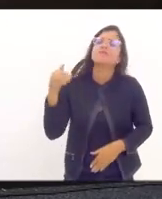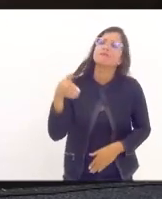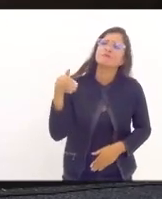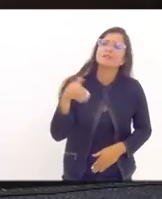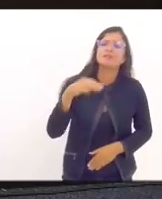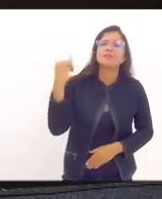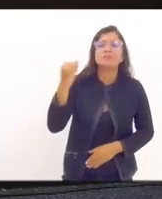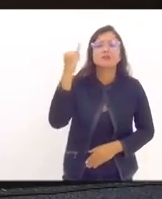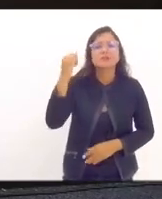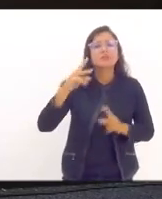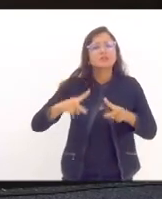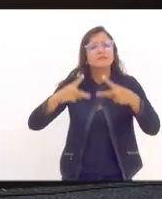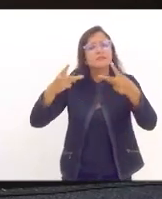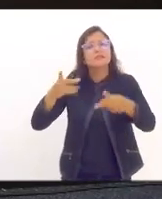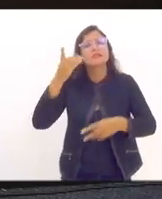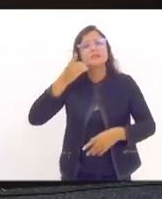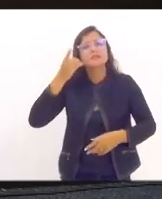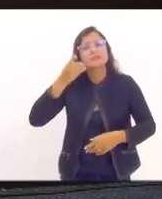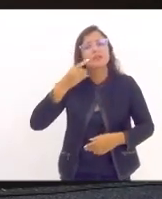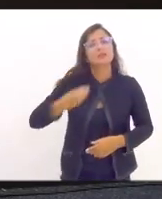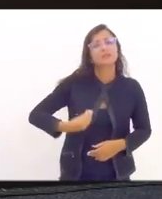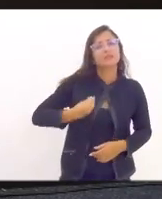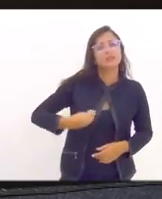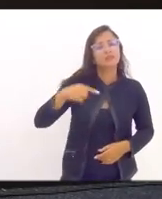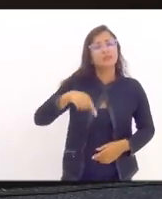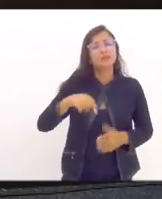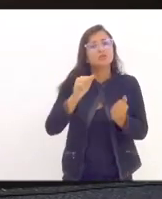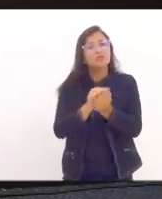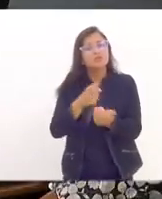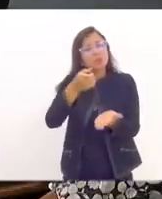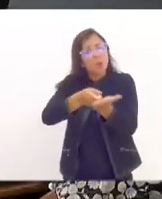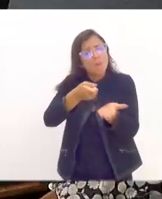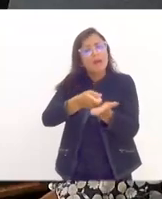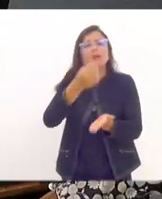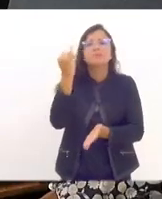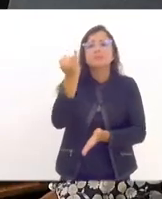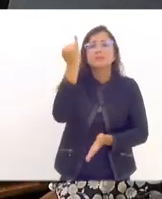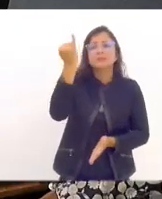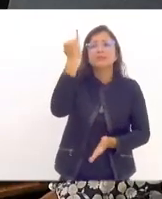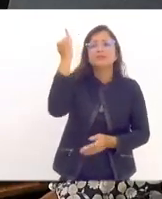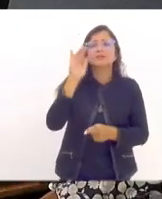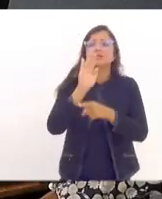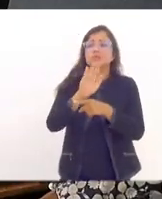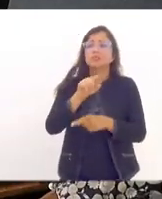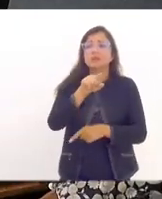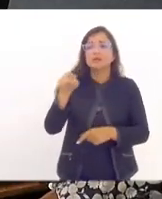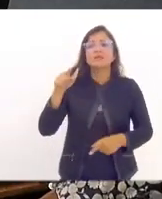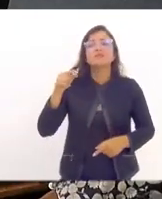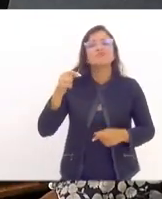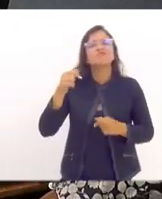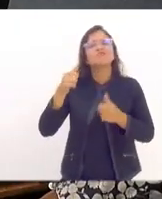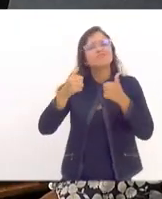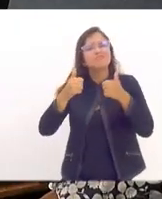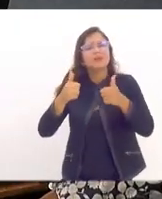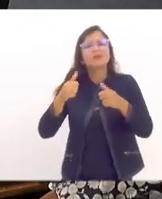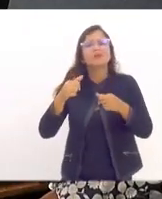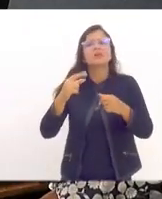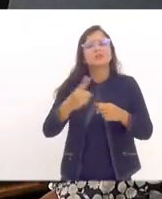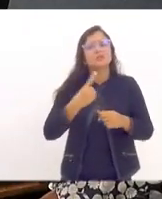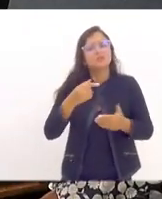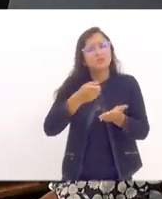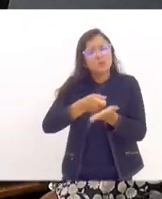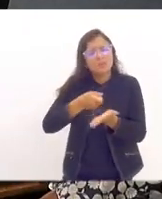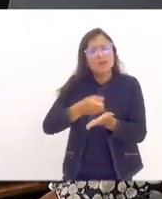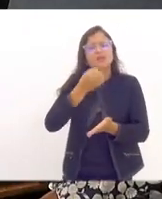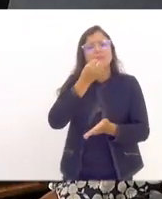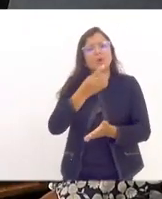os seus deputados participem porque eles são muito feras então assim muita coisa que acontece que acontece porque a gente cobra Mas eles estão junto